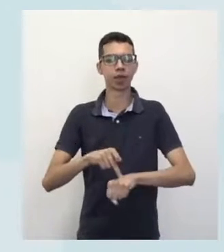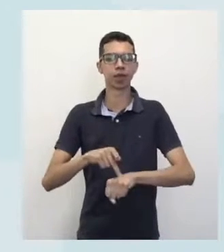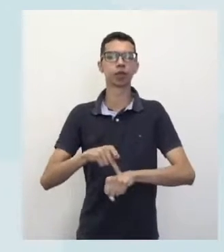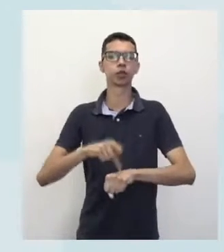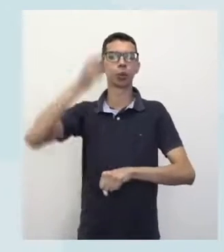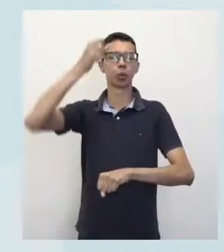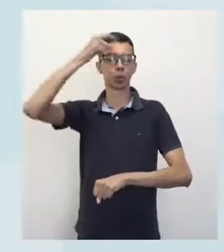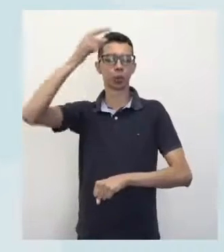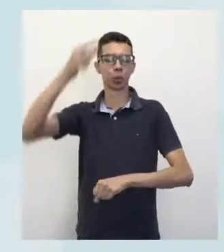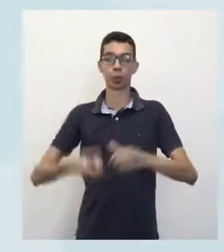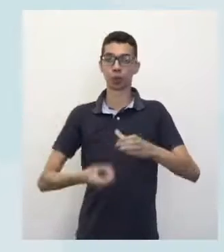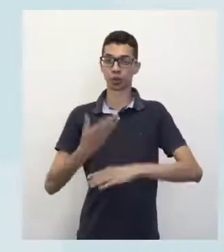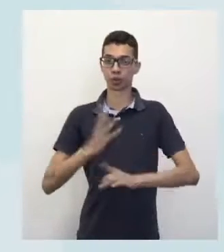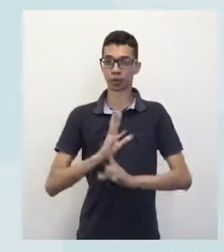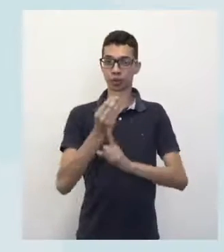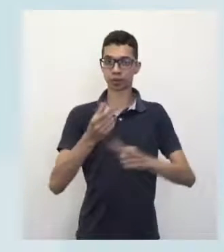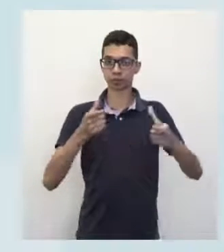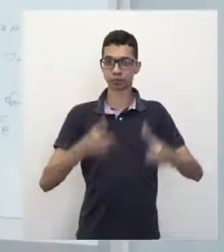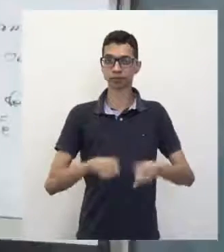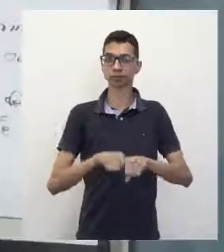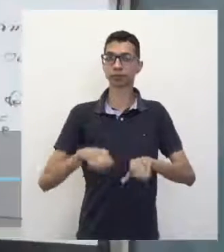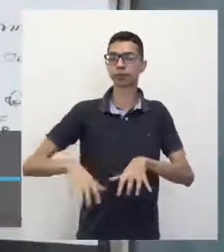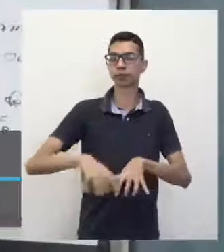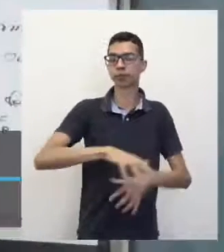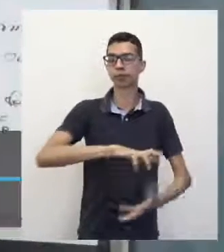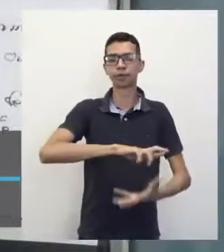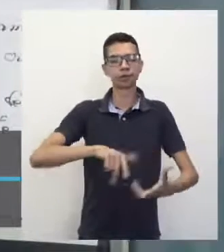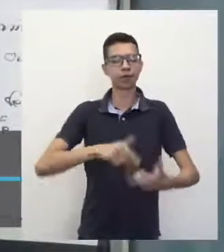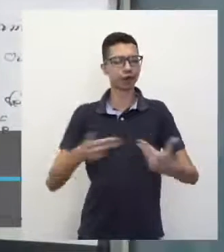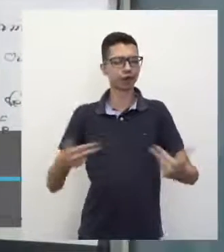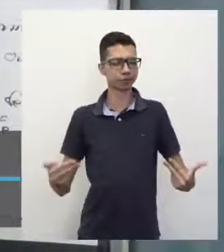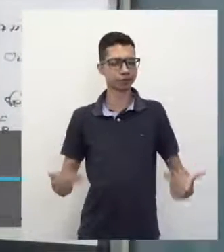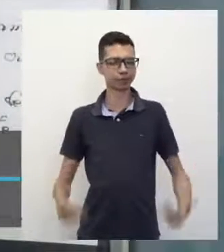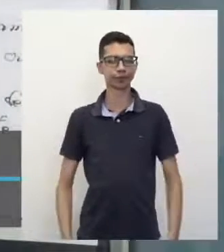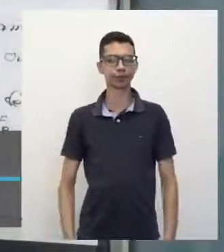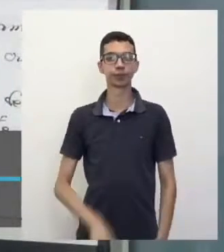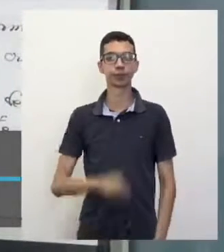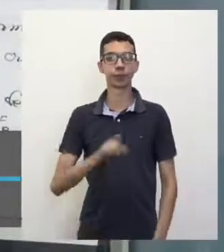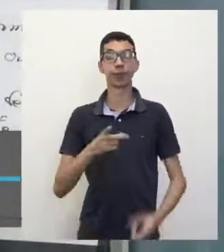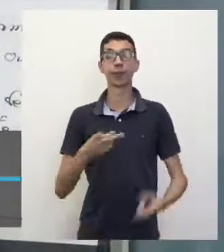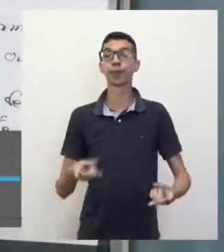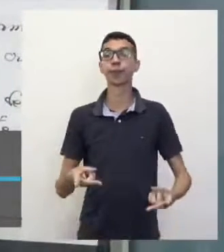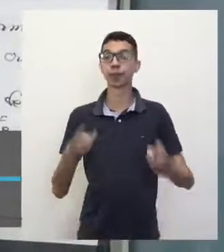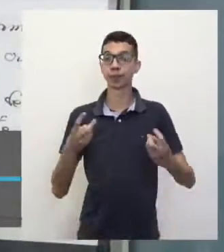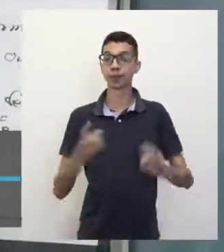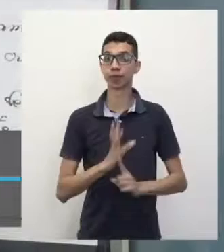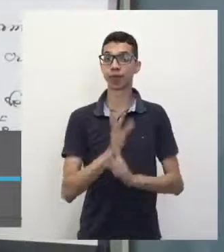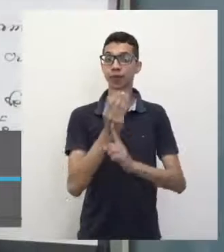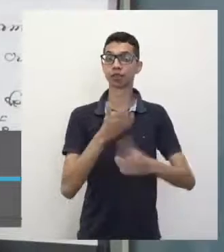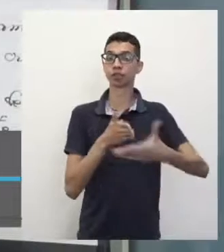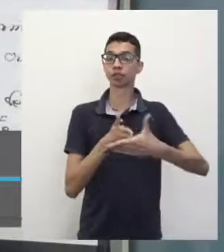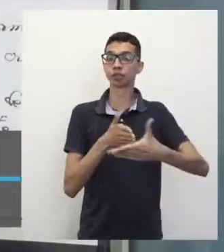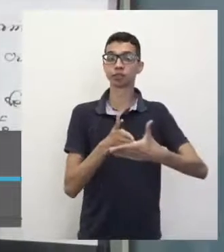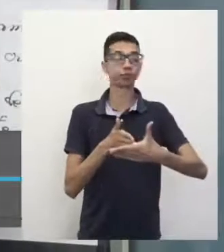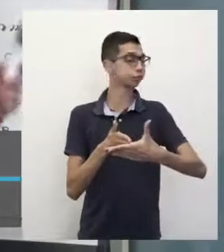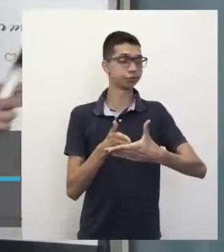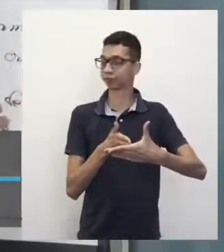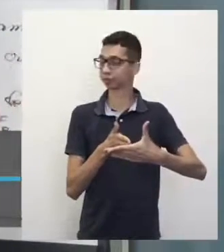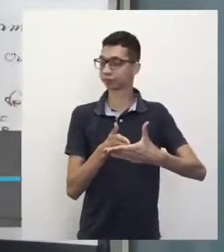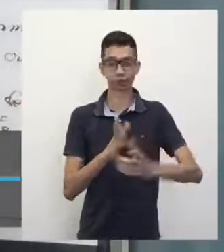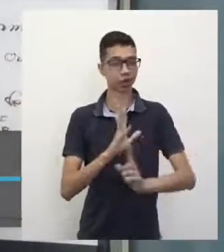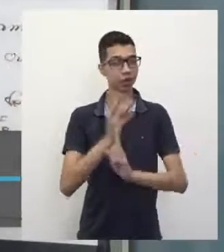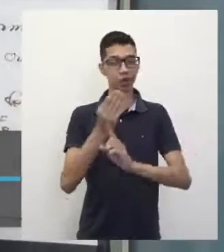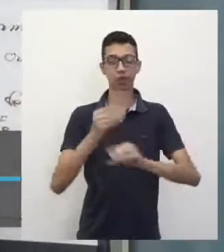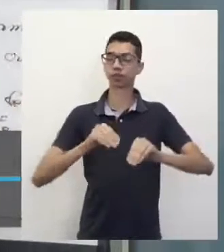produção artística local, regional, etc. Então, para você ver aquela questão que a arte não tem fronteiras, né? Quando a gente fala assim, a arte não tem